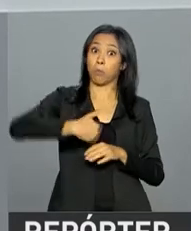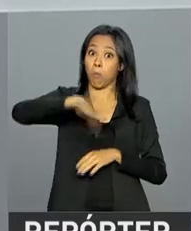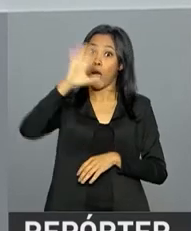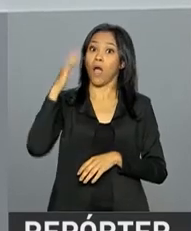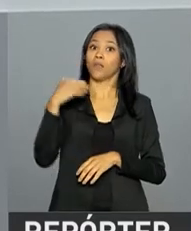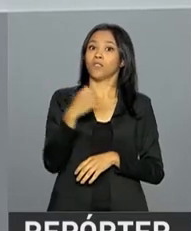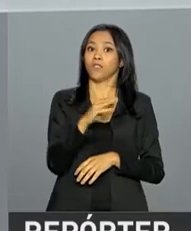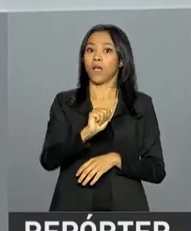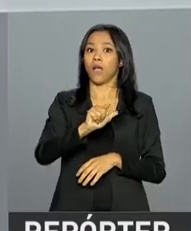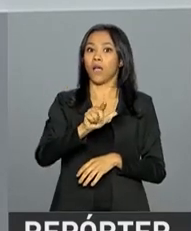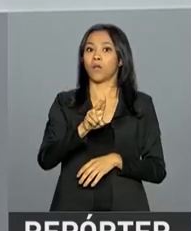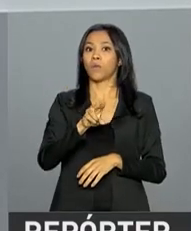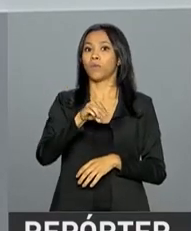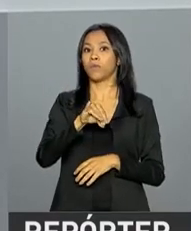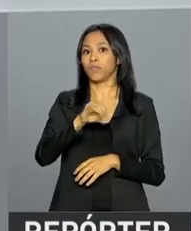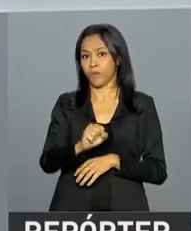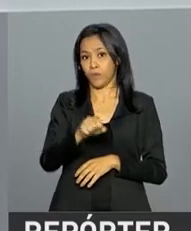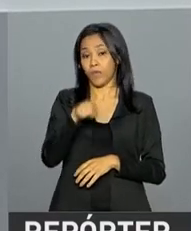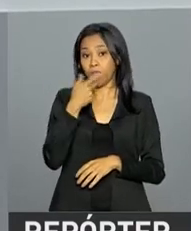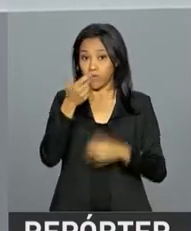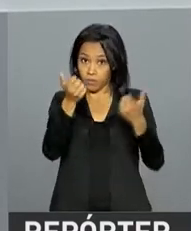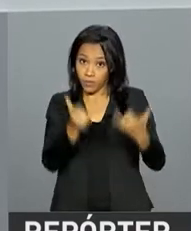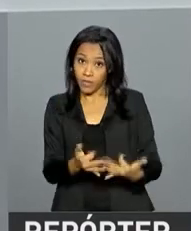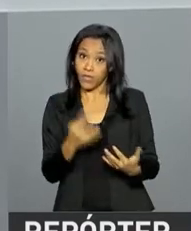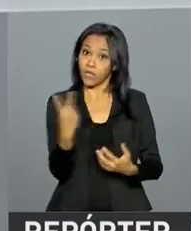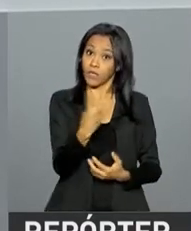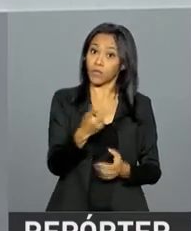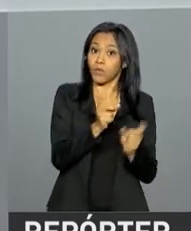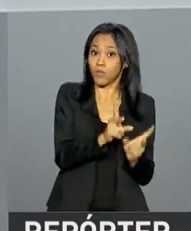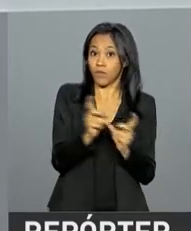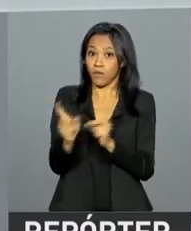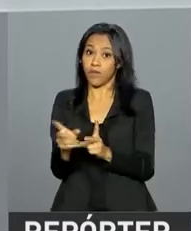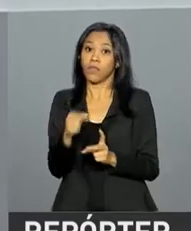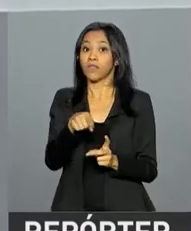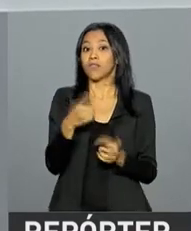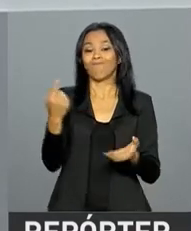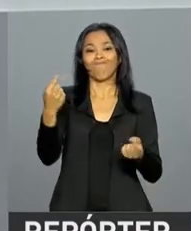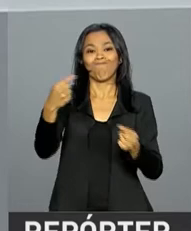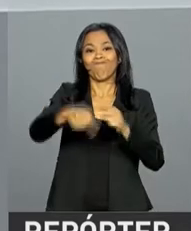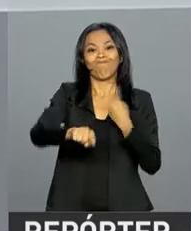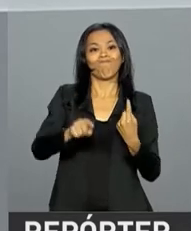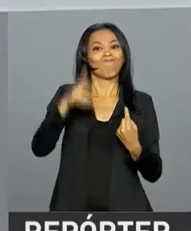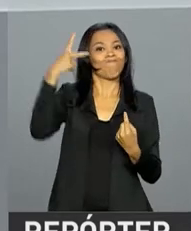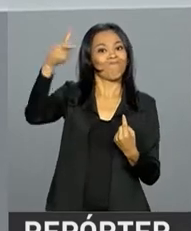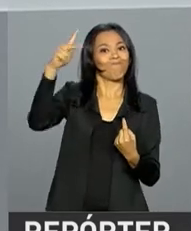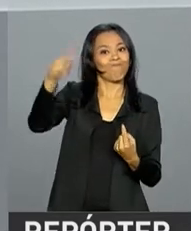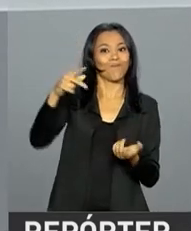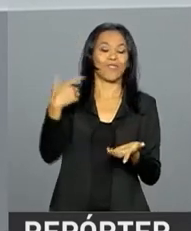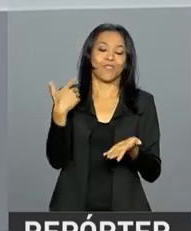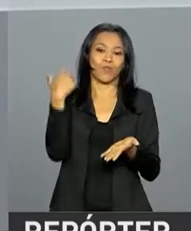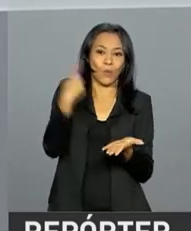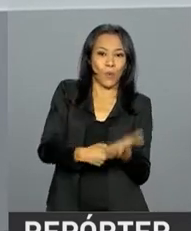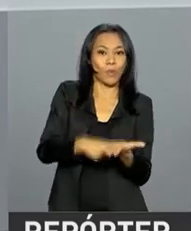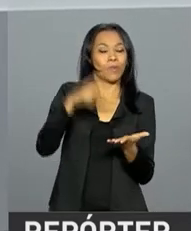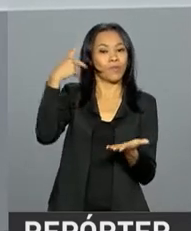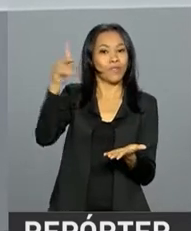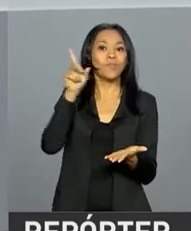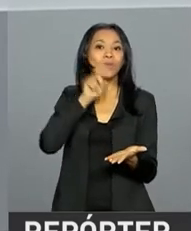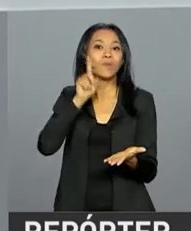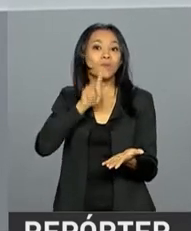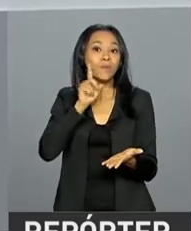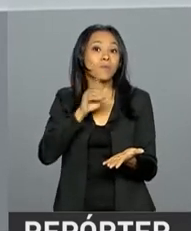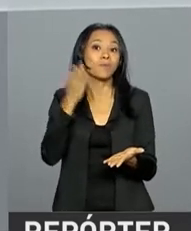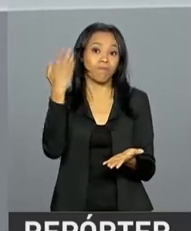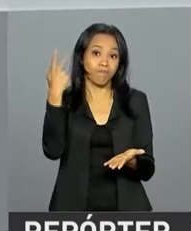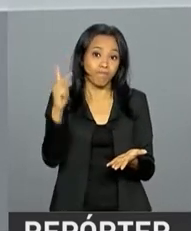nota diz ainda que a restrição às importações de aço e alumínio são incompatíveis com as obrigações dos Estados Unidos na Organização Mundial